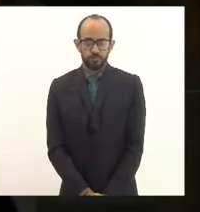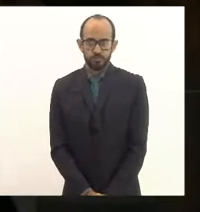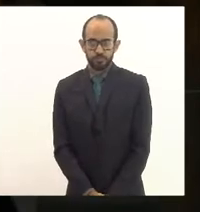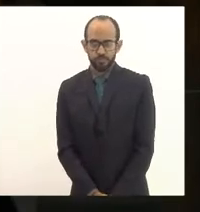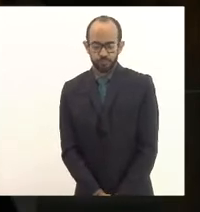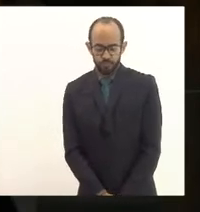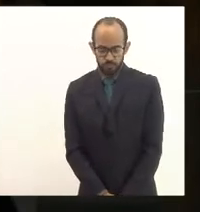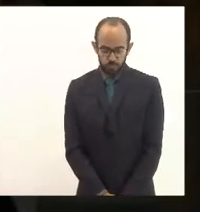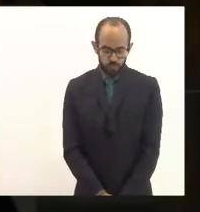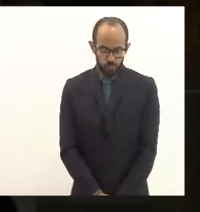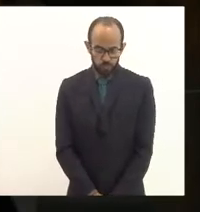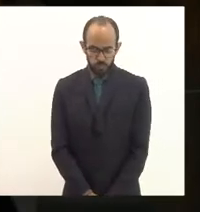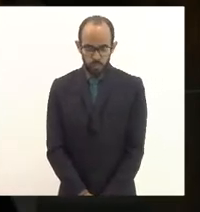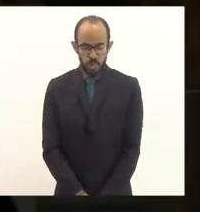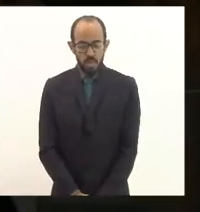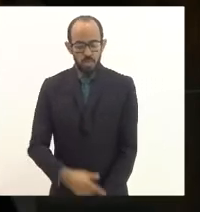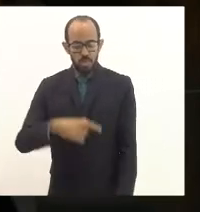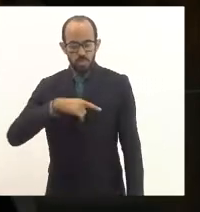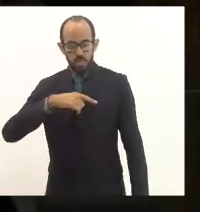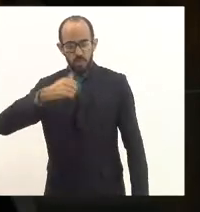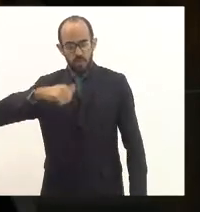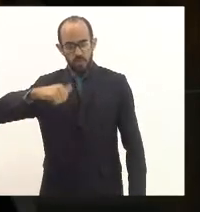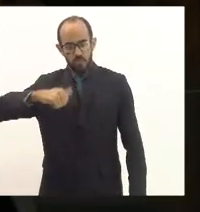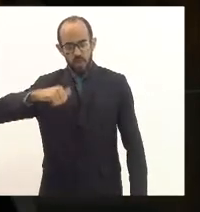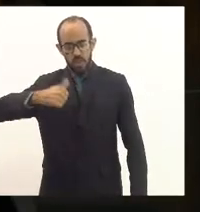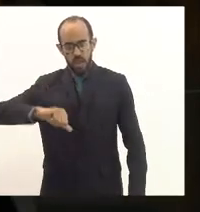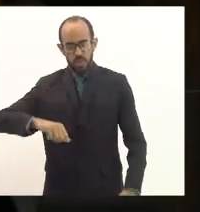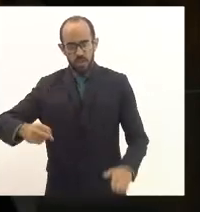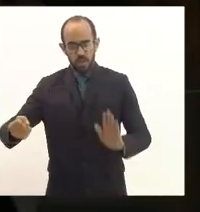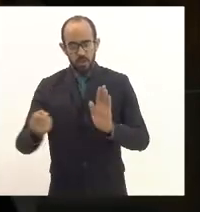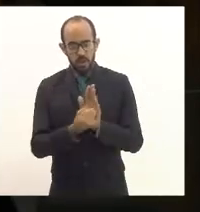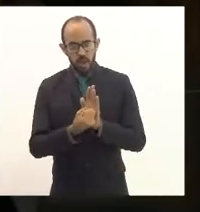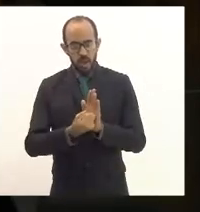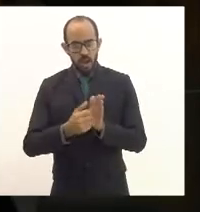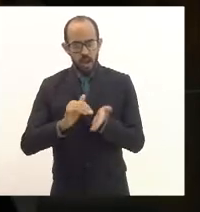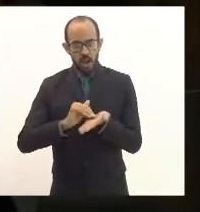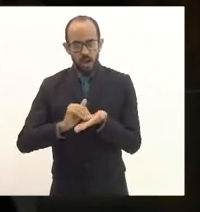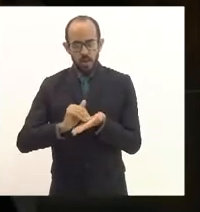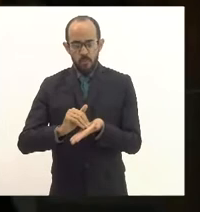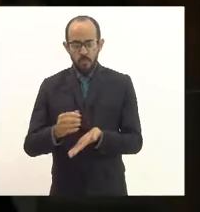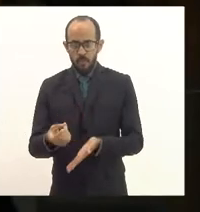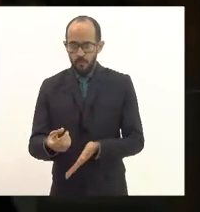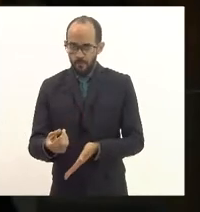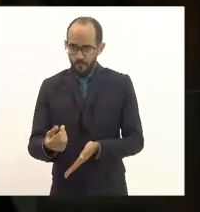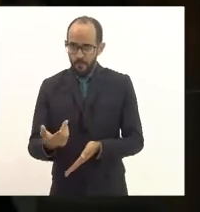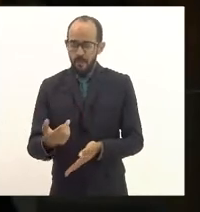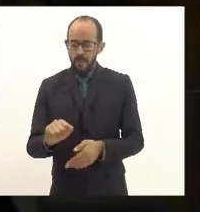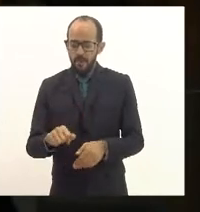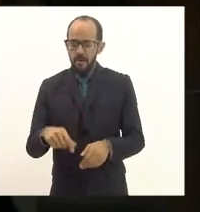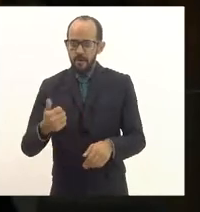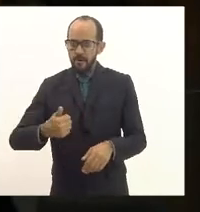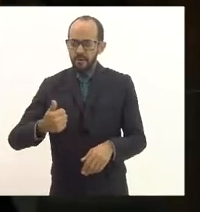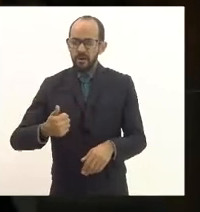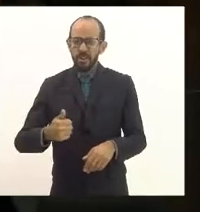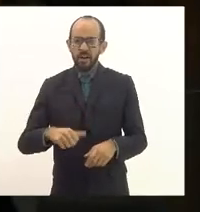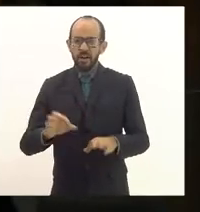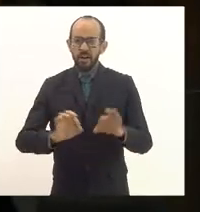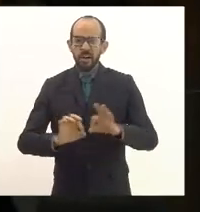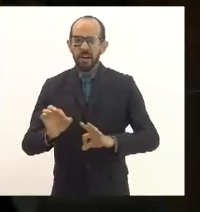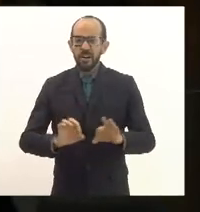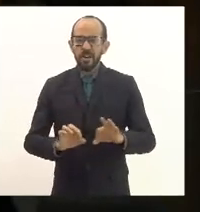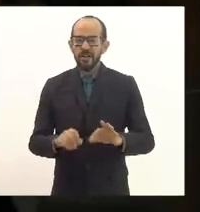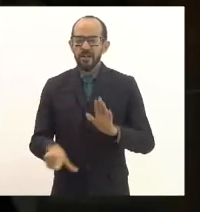E teve análise de impacto feita pela Fazenda. É o primeiro projeto de lei deste